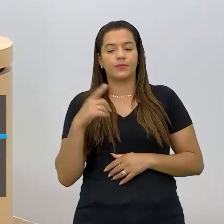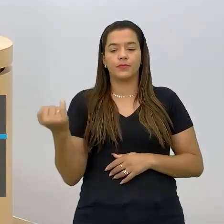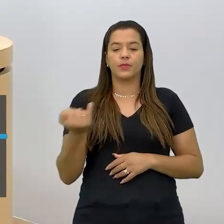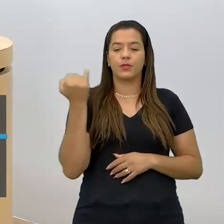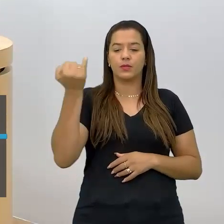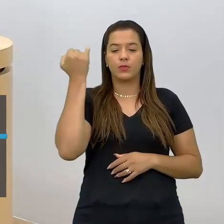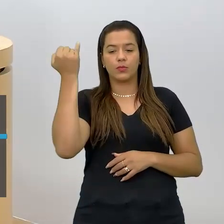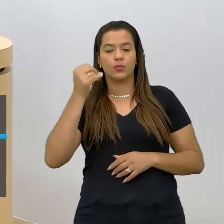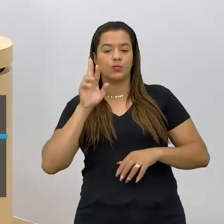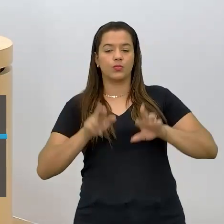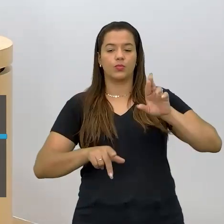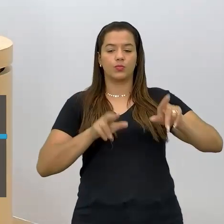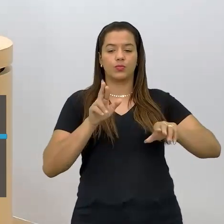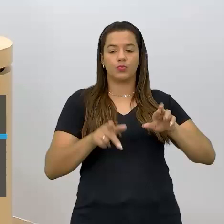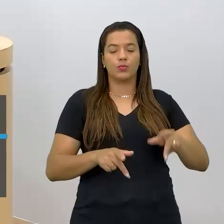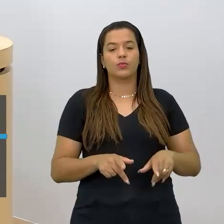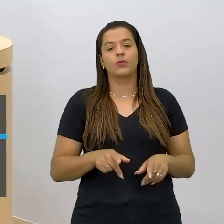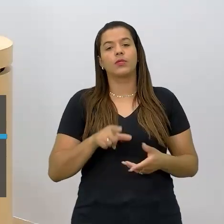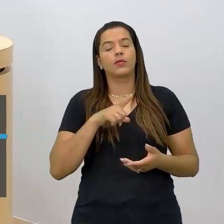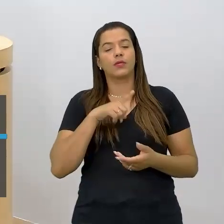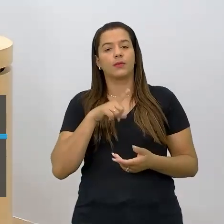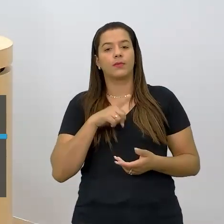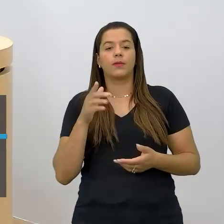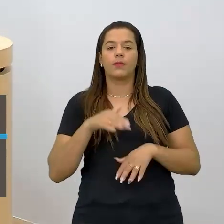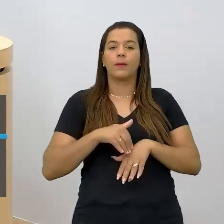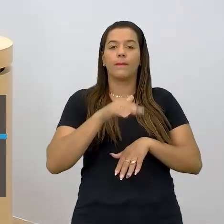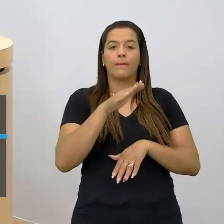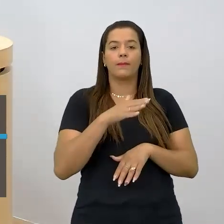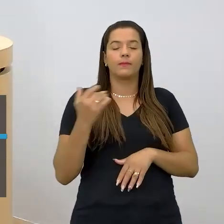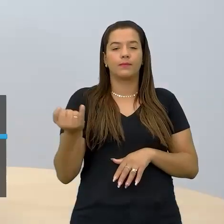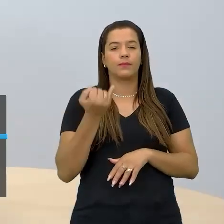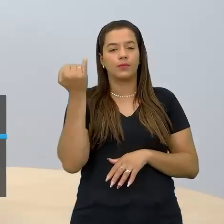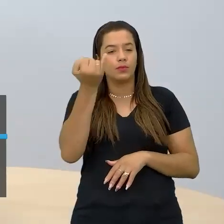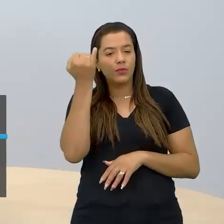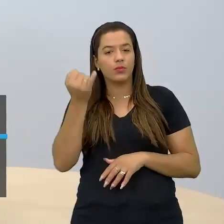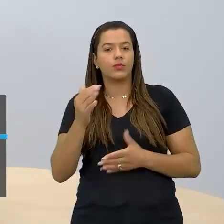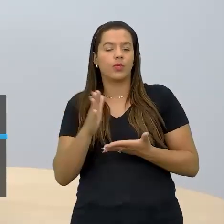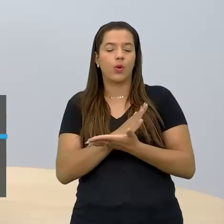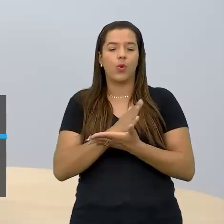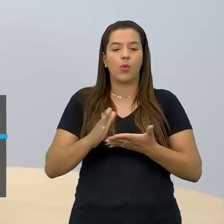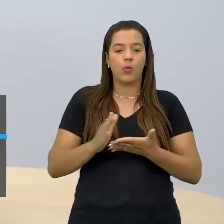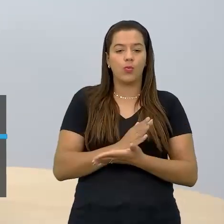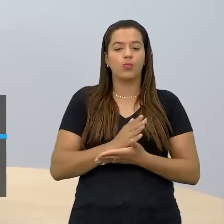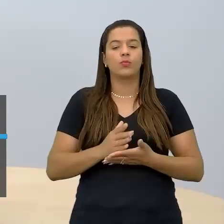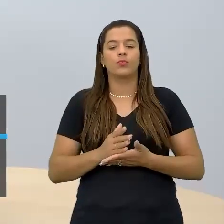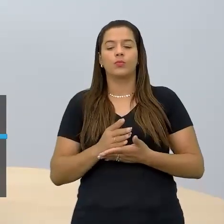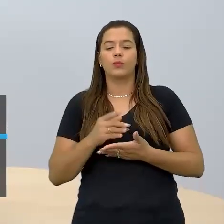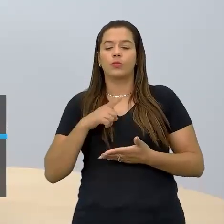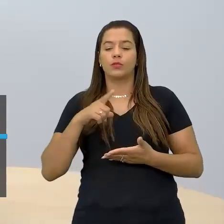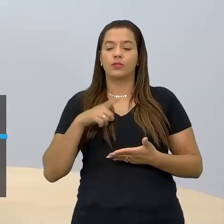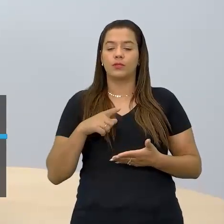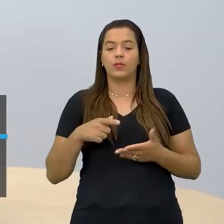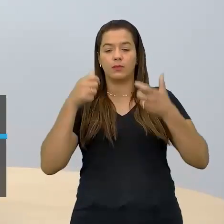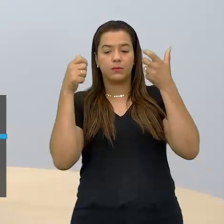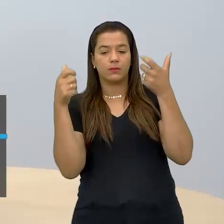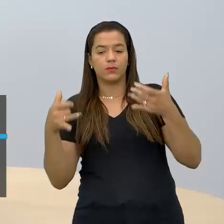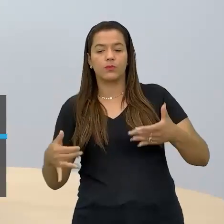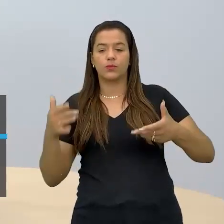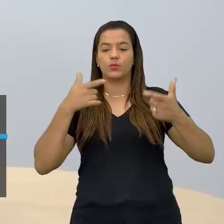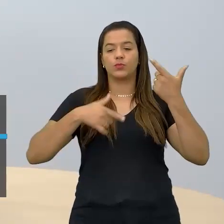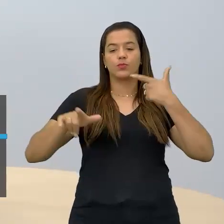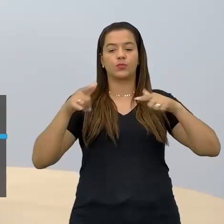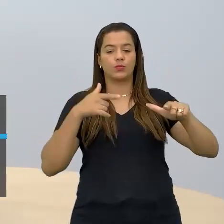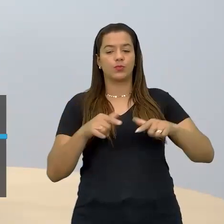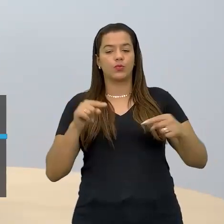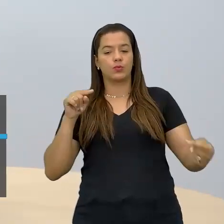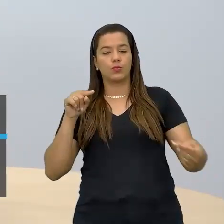a diversidade. E vale frisar que aqui são apenas sugestões. Claro que você, professor, pode e deve selecionar outras habilidades de